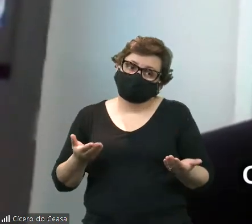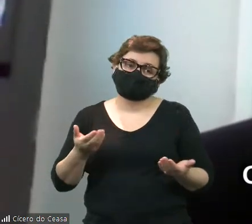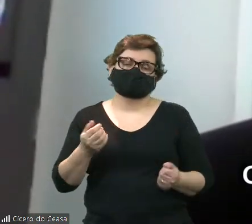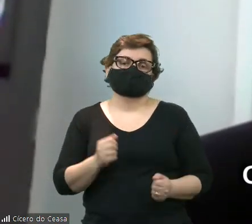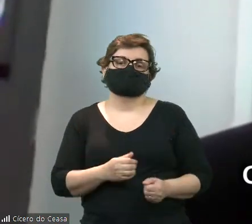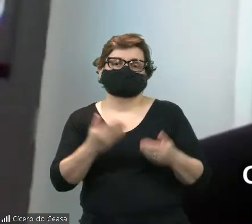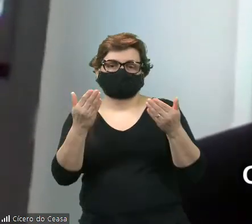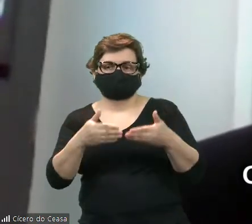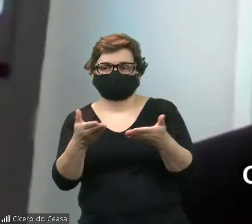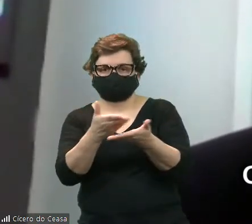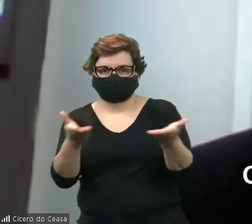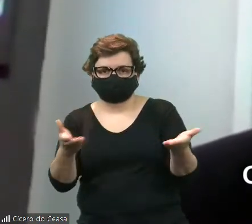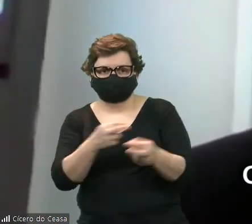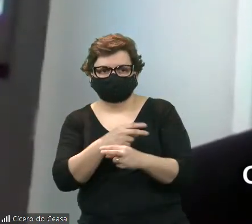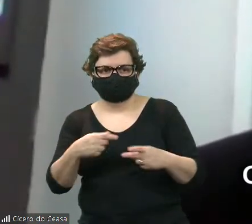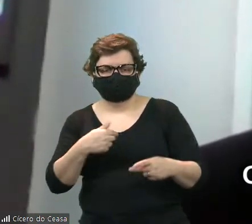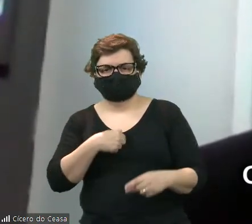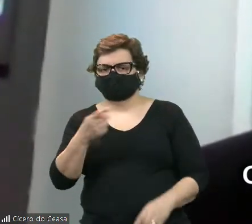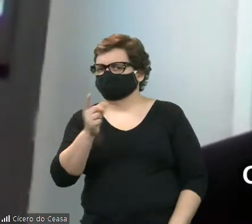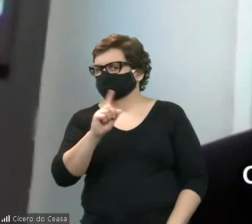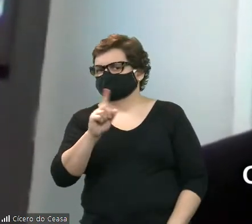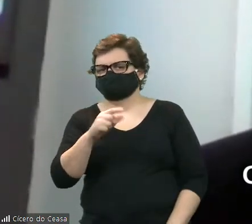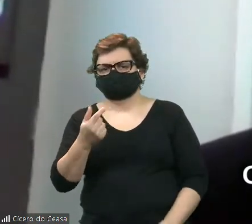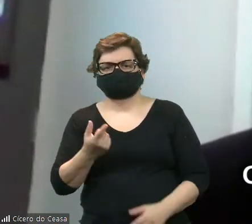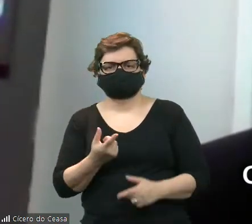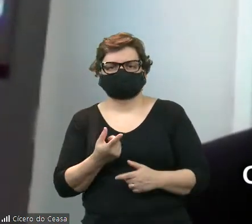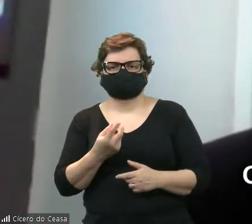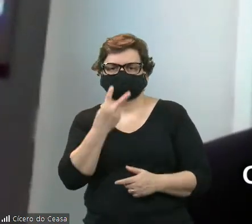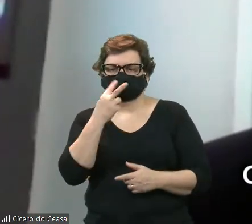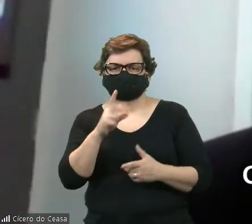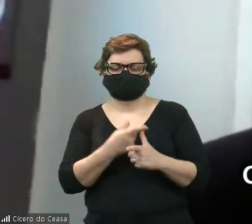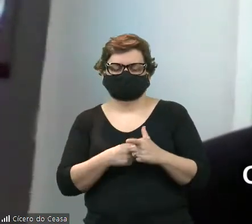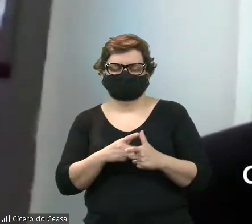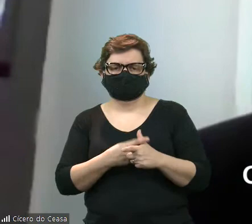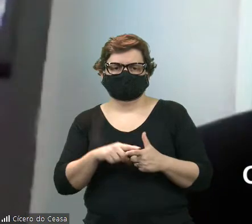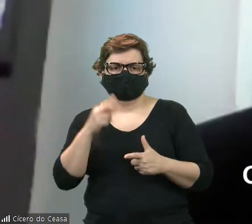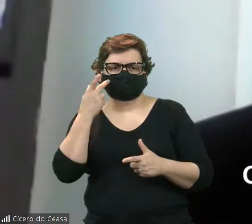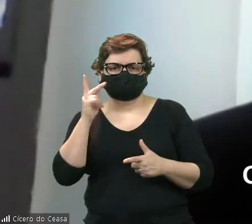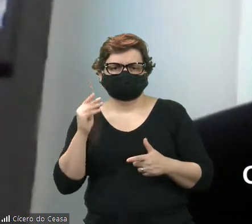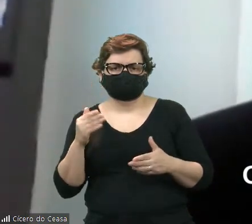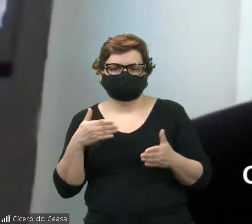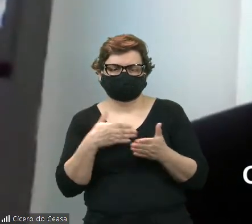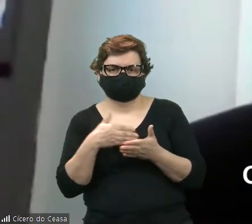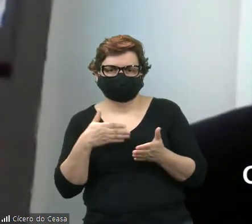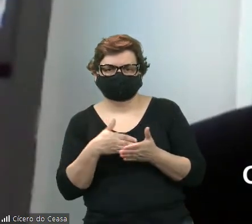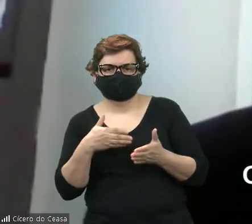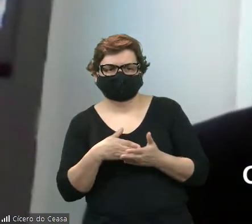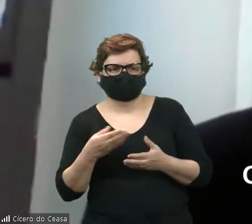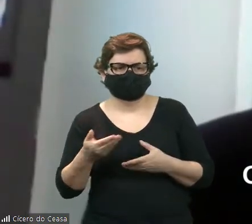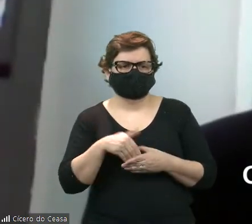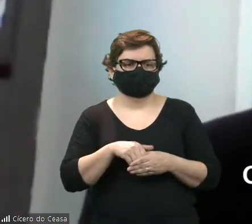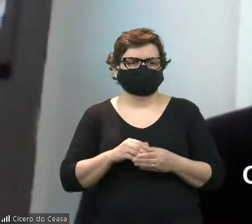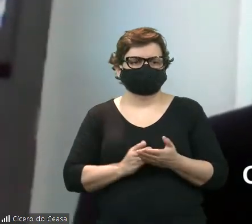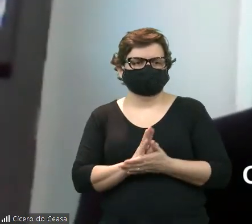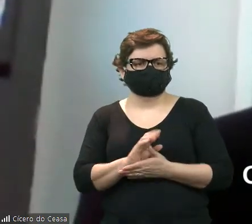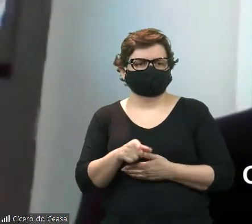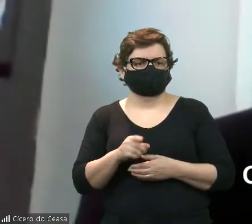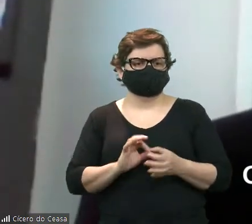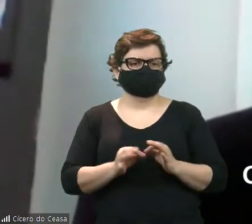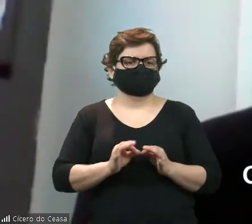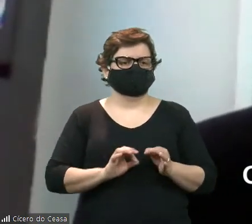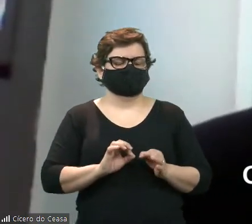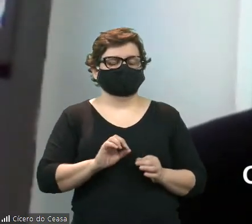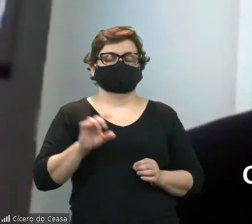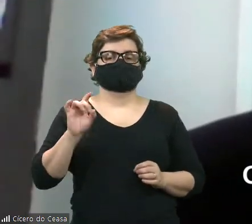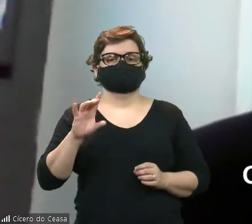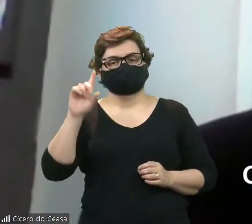do quadro aqui, eu não vejo problema para impedimento da votação e aprovação desse projeto. A única dúvida